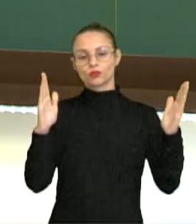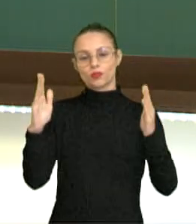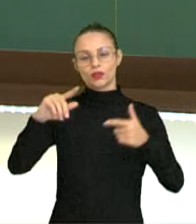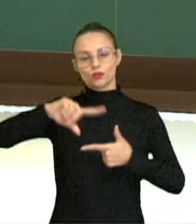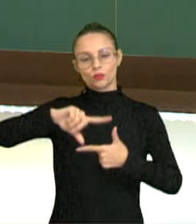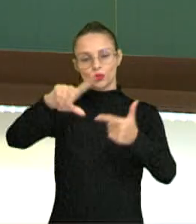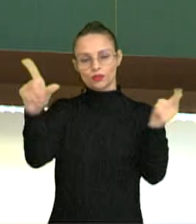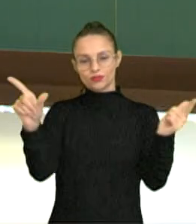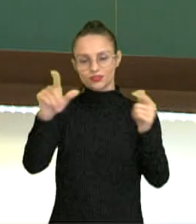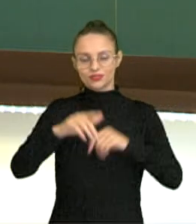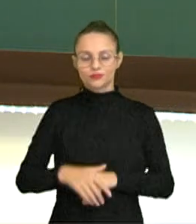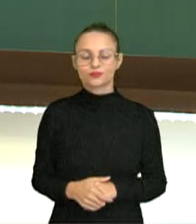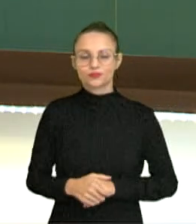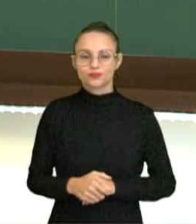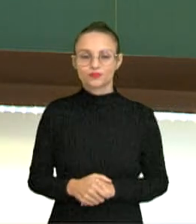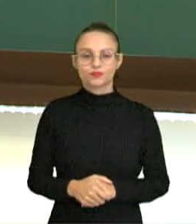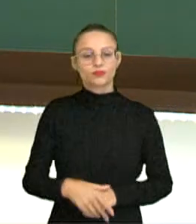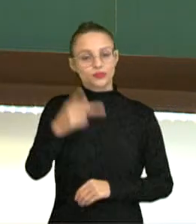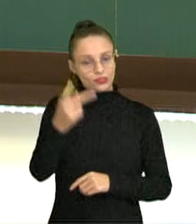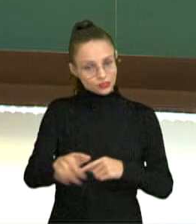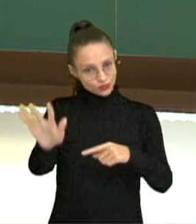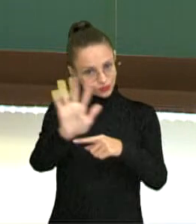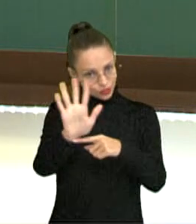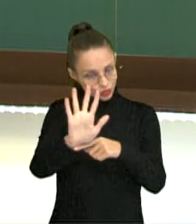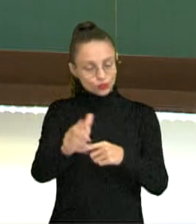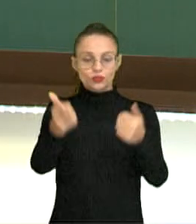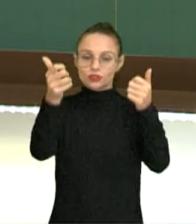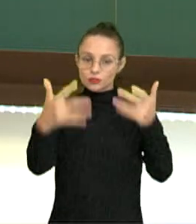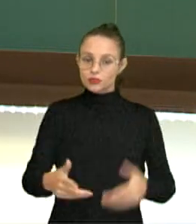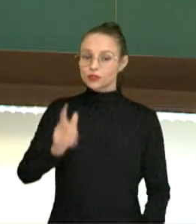modernista. Nesse vídeo,